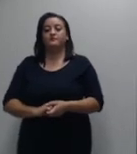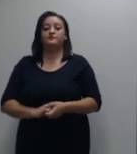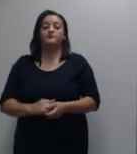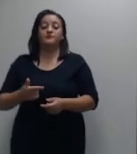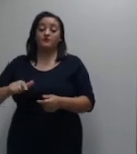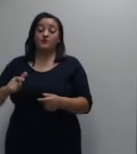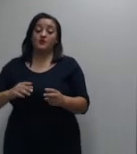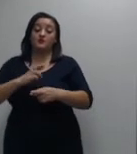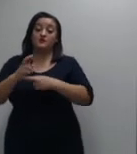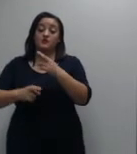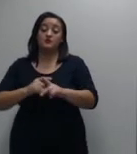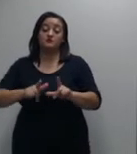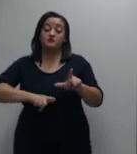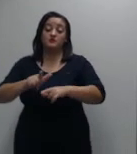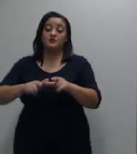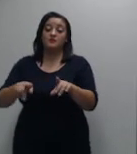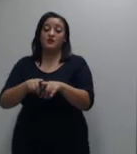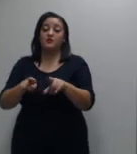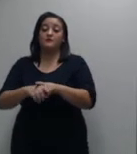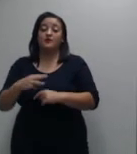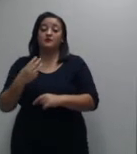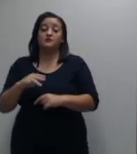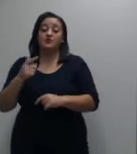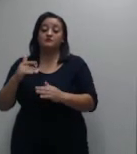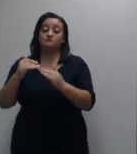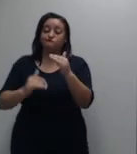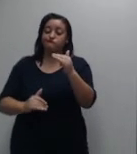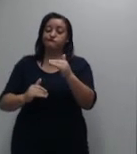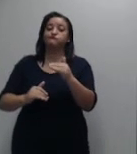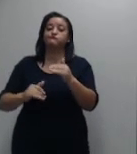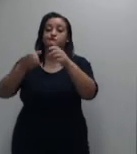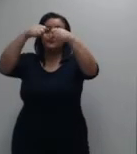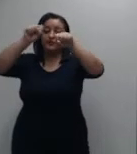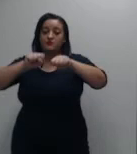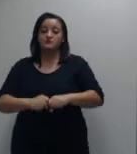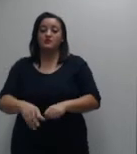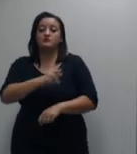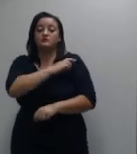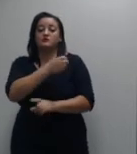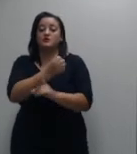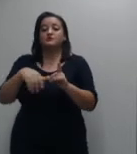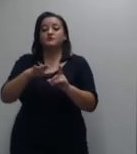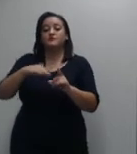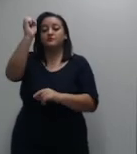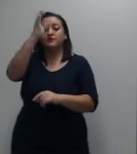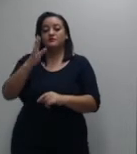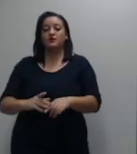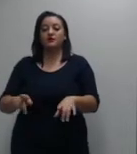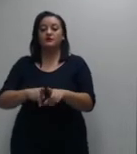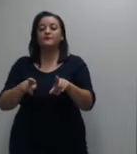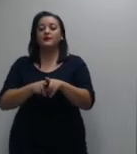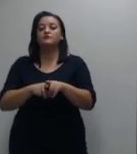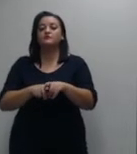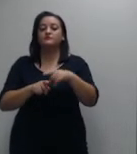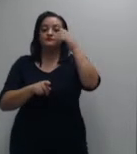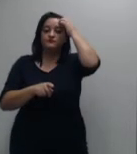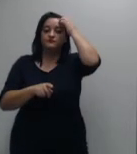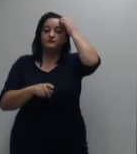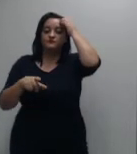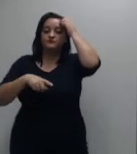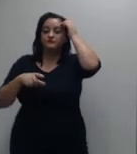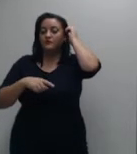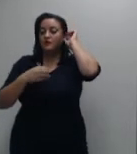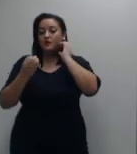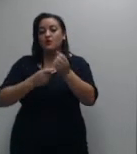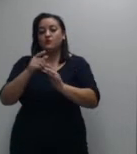da relação de emprego e terceiro seria incompatível com o sistema de responsabilidade civil brasileiro tem aumento tenso compra e